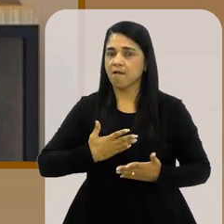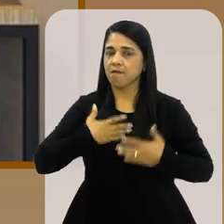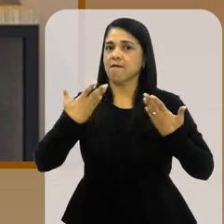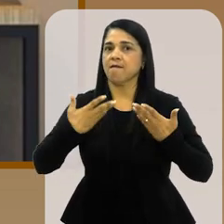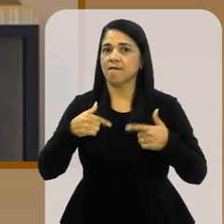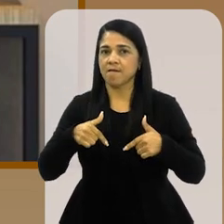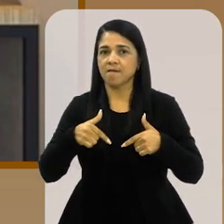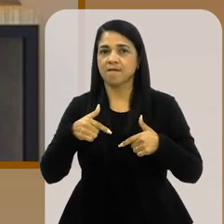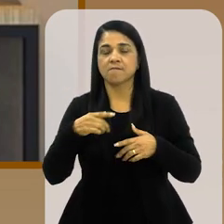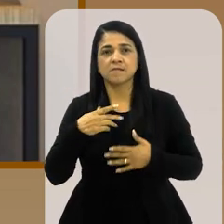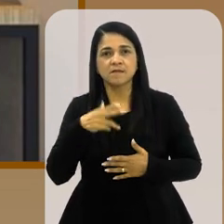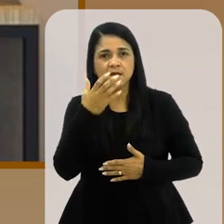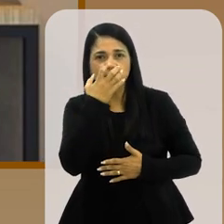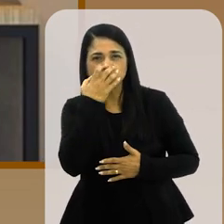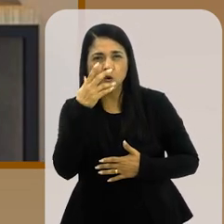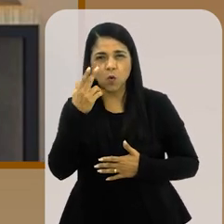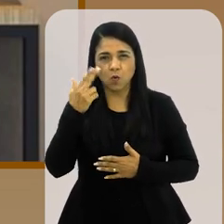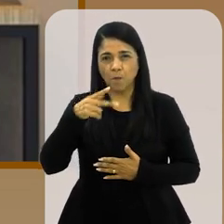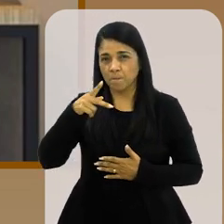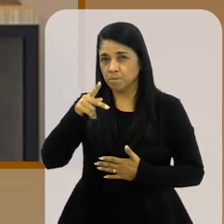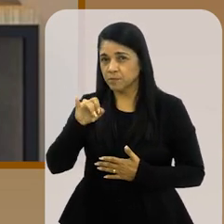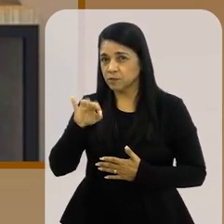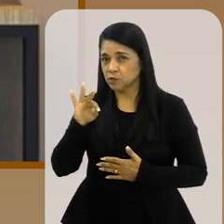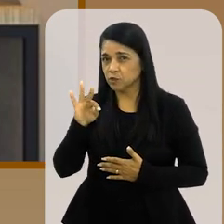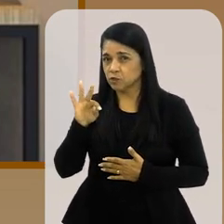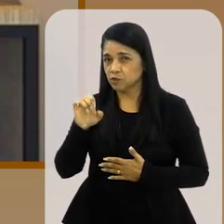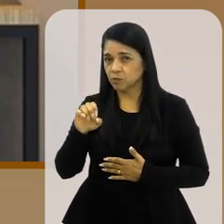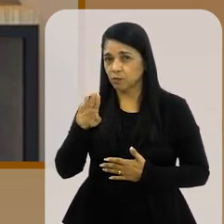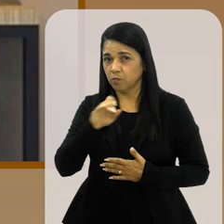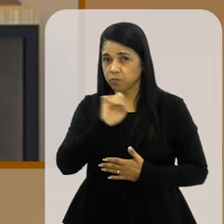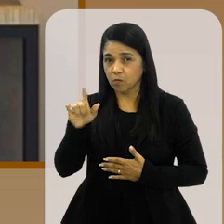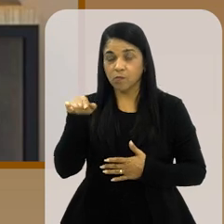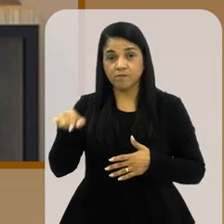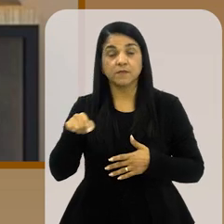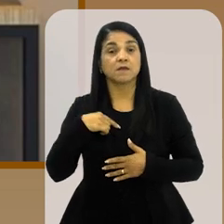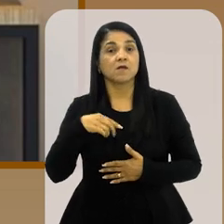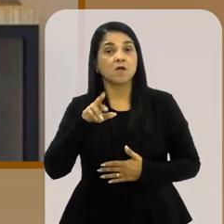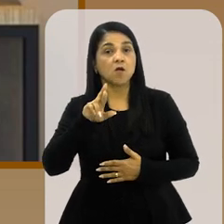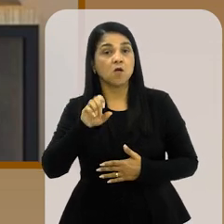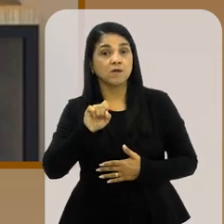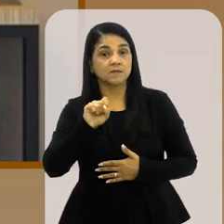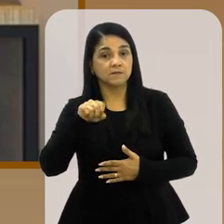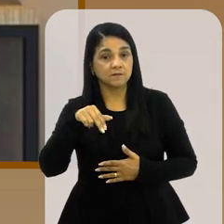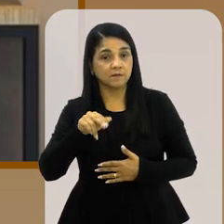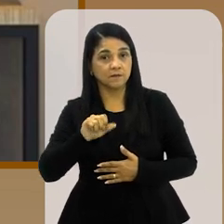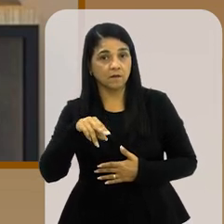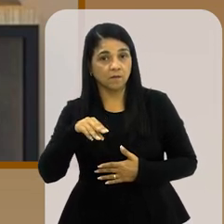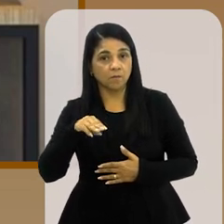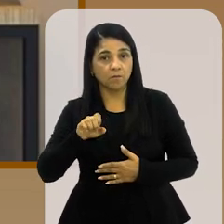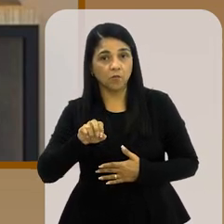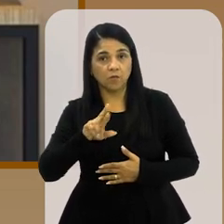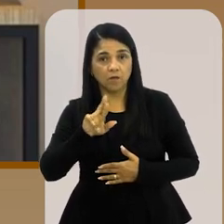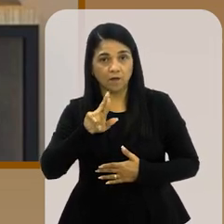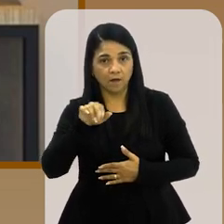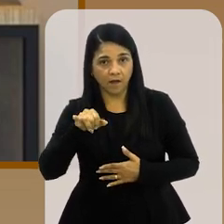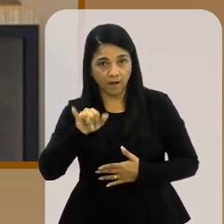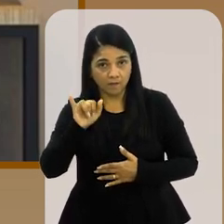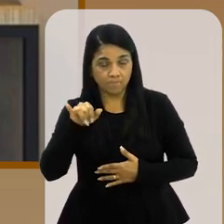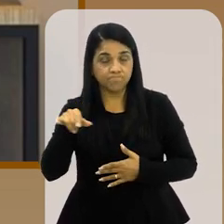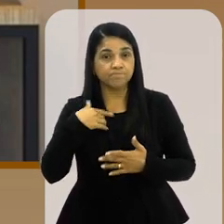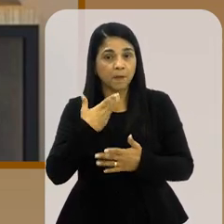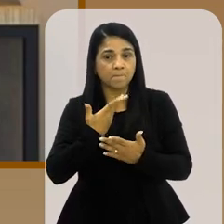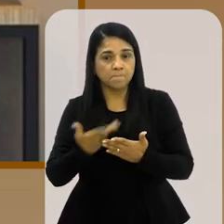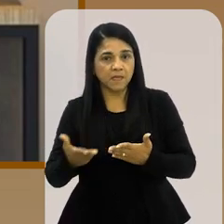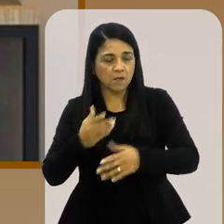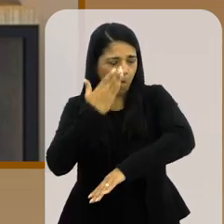vítima foi a poetisa e escritora Rosiana Murray, que perdeu o braço direito depois de ser atacada por três